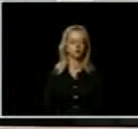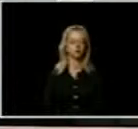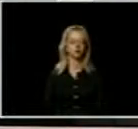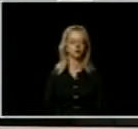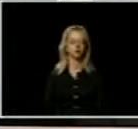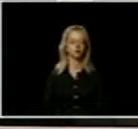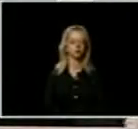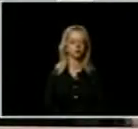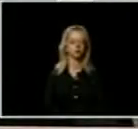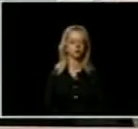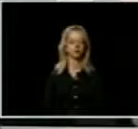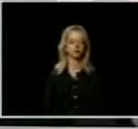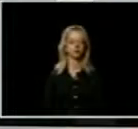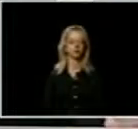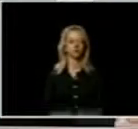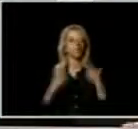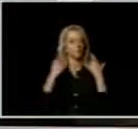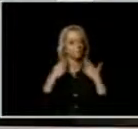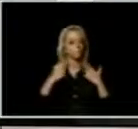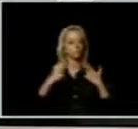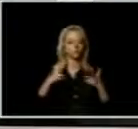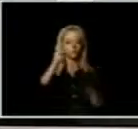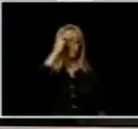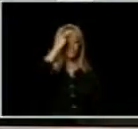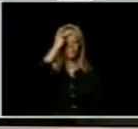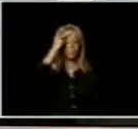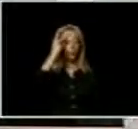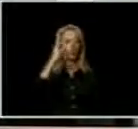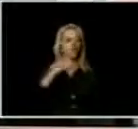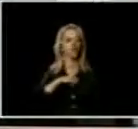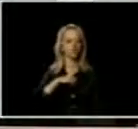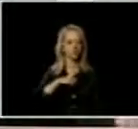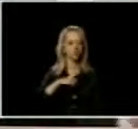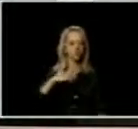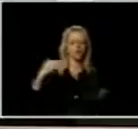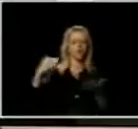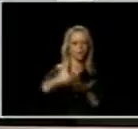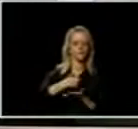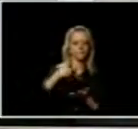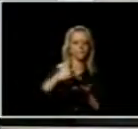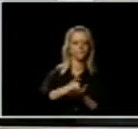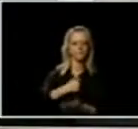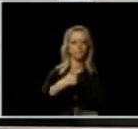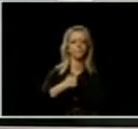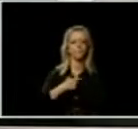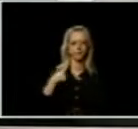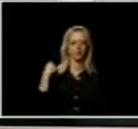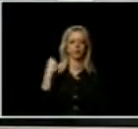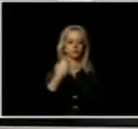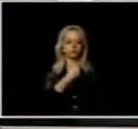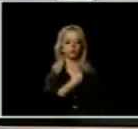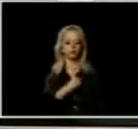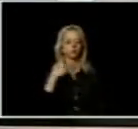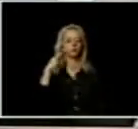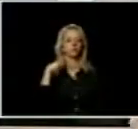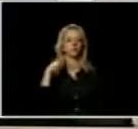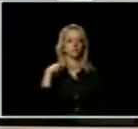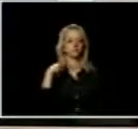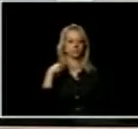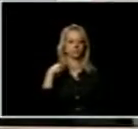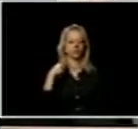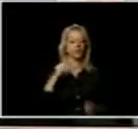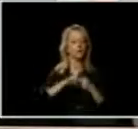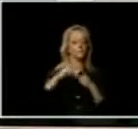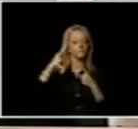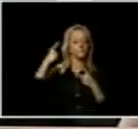Municipal, mas não cabe a nós. Foi determinado na última audiência pública, a nobre